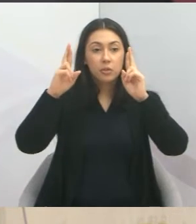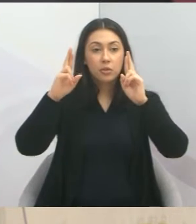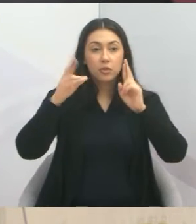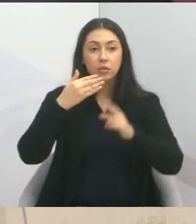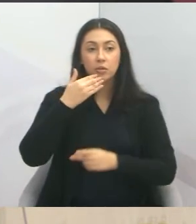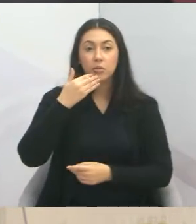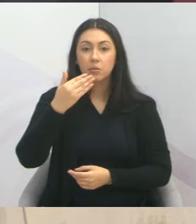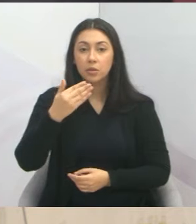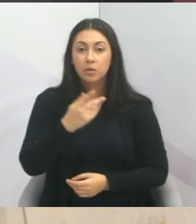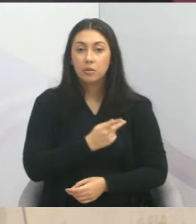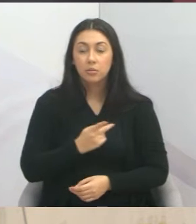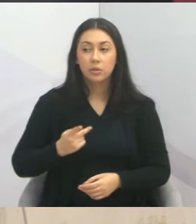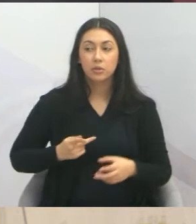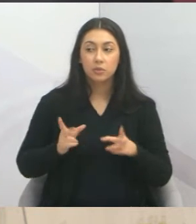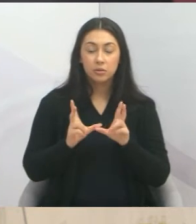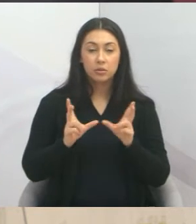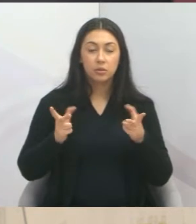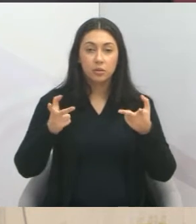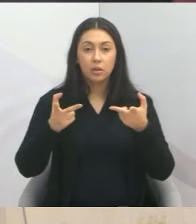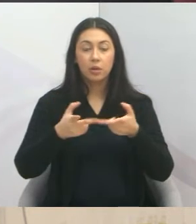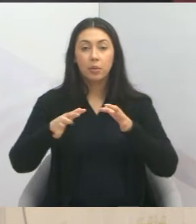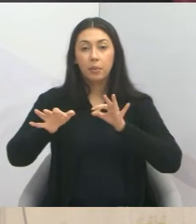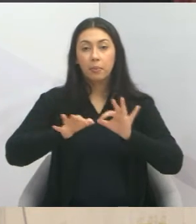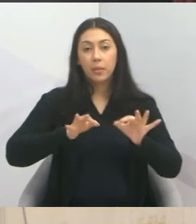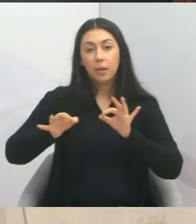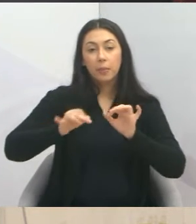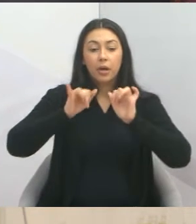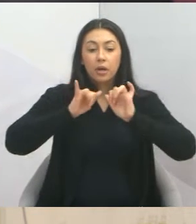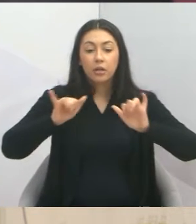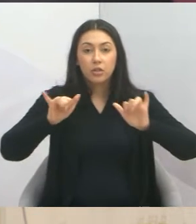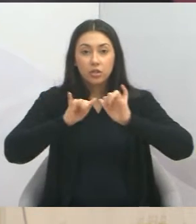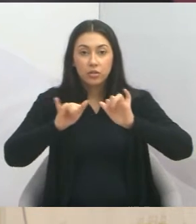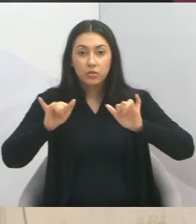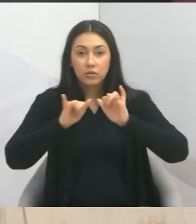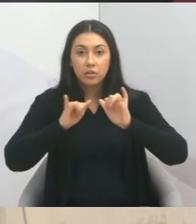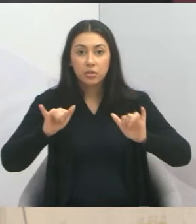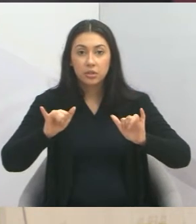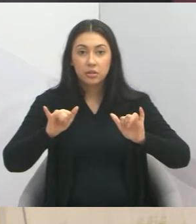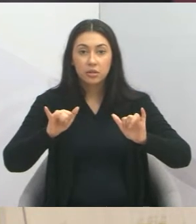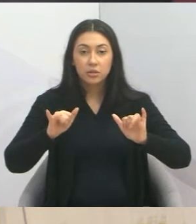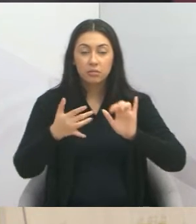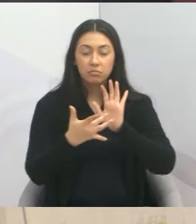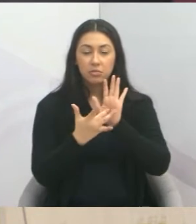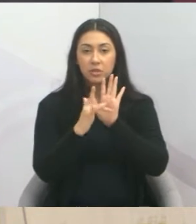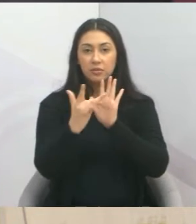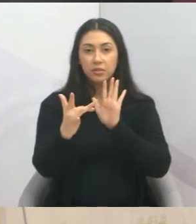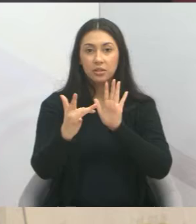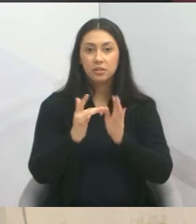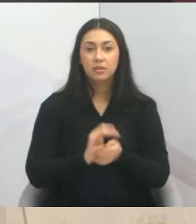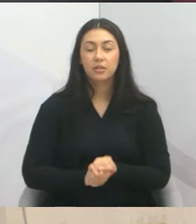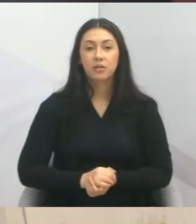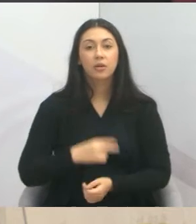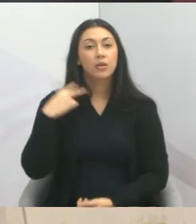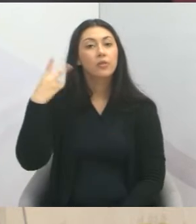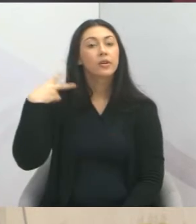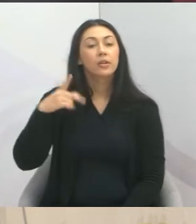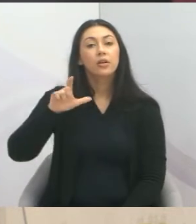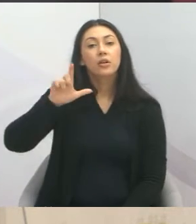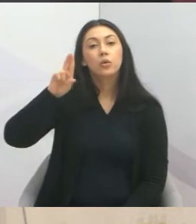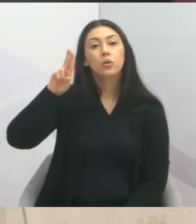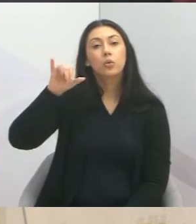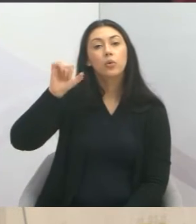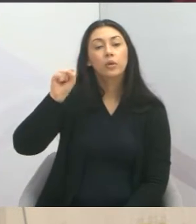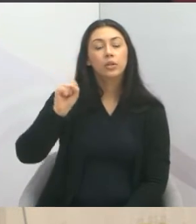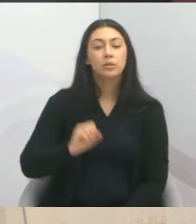e queremos apresenta essa casa que seja adotada a providência habituais para a divulgação da presente manifestação o Vereador Luiz